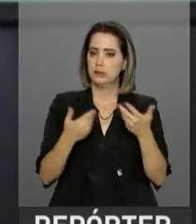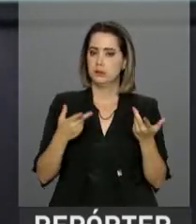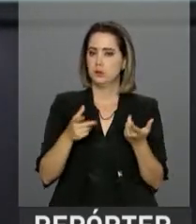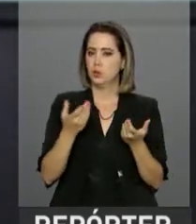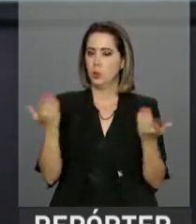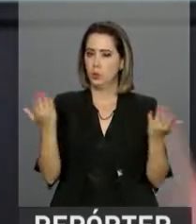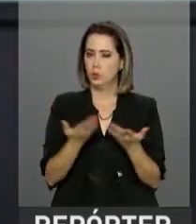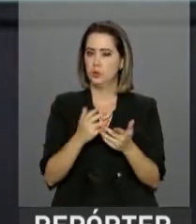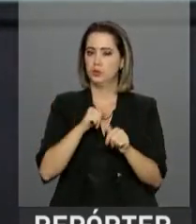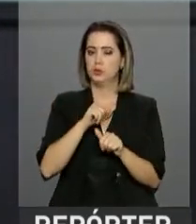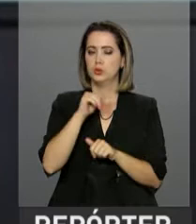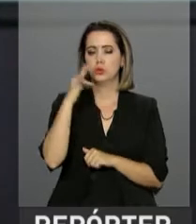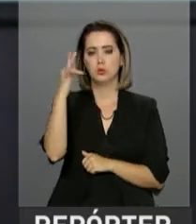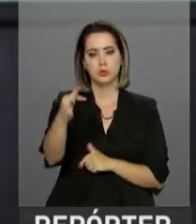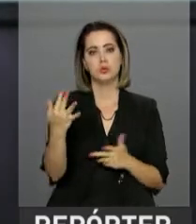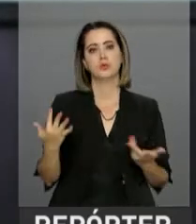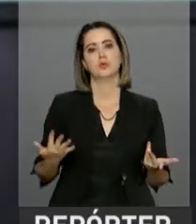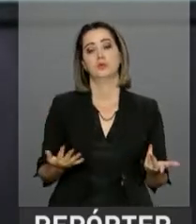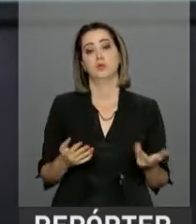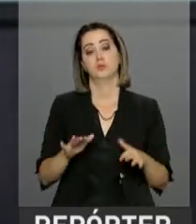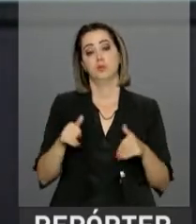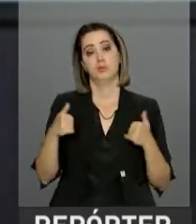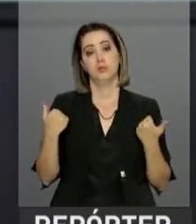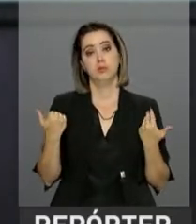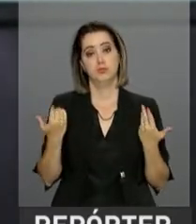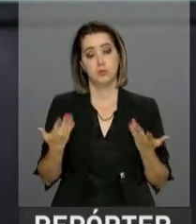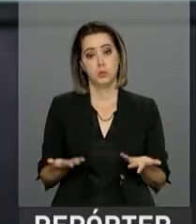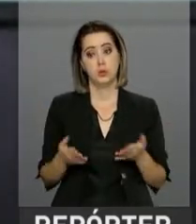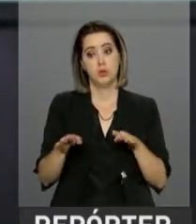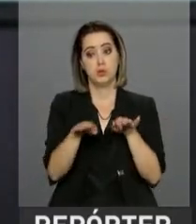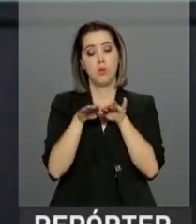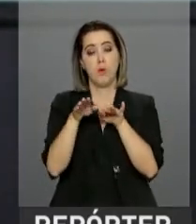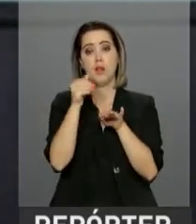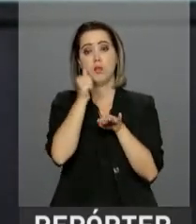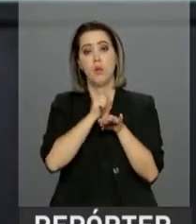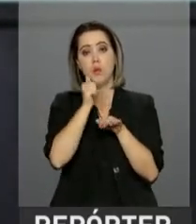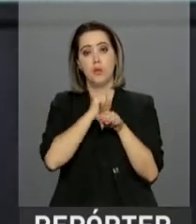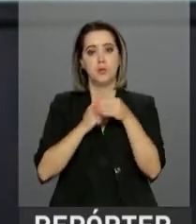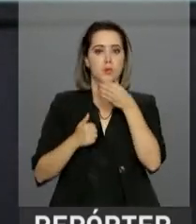entre o que é hoje e o que será no futuro. Tá? Então, está se igualando homens e